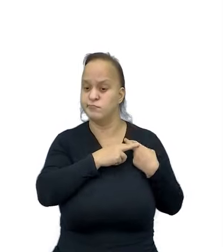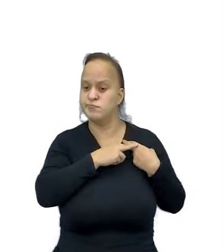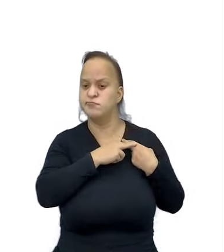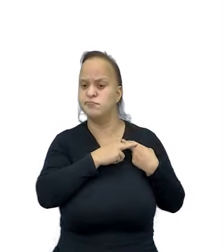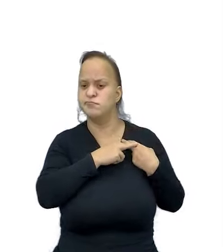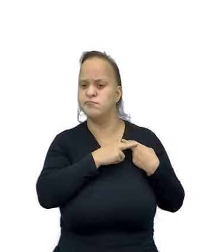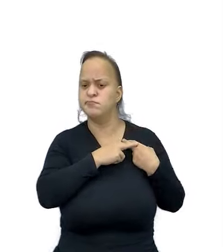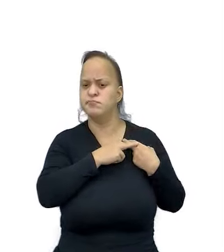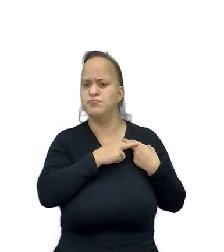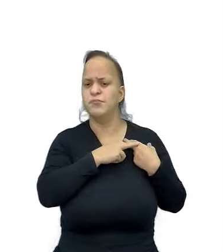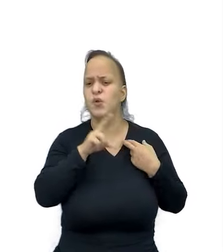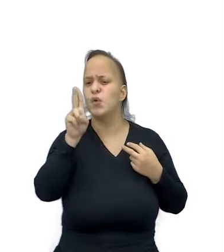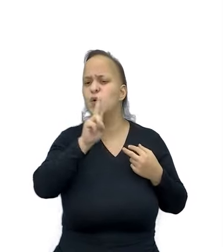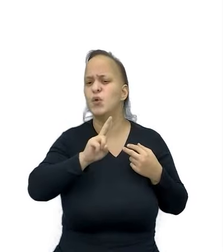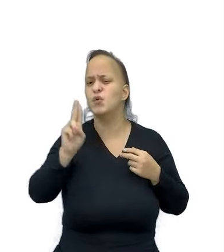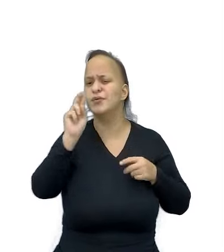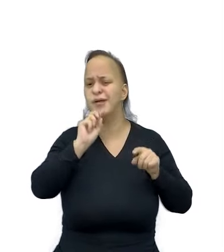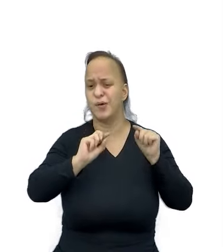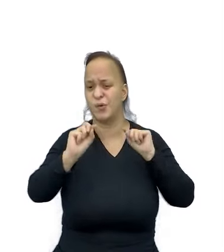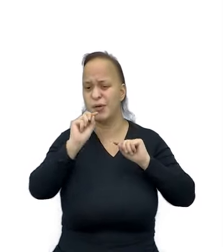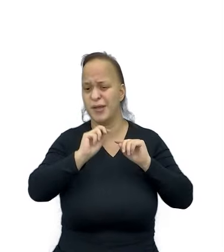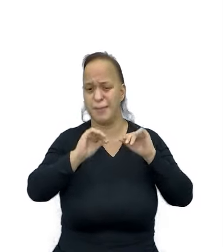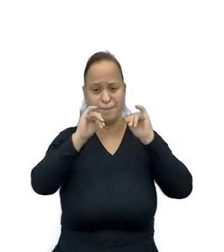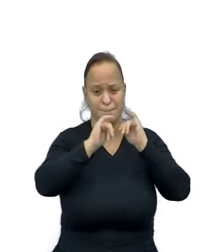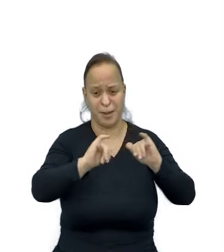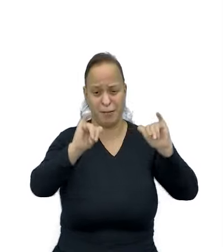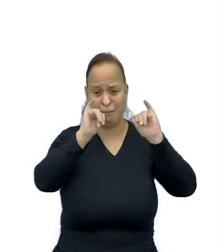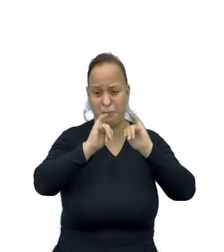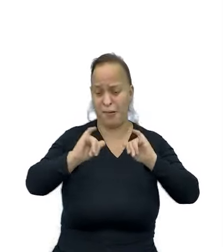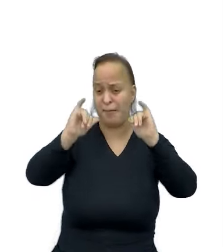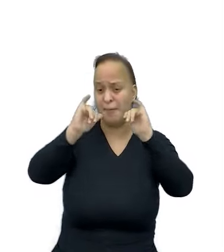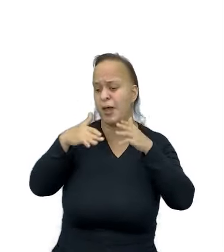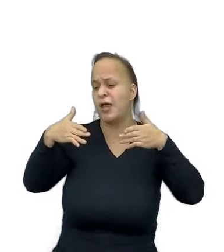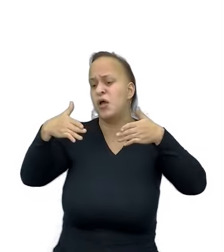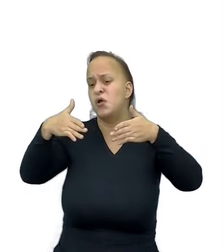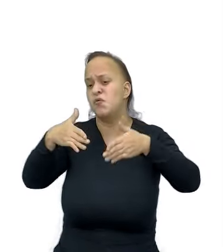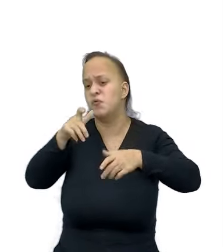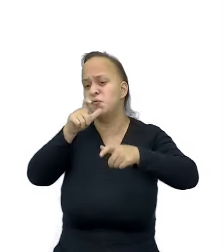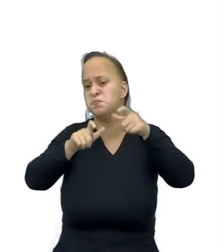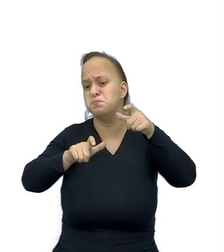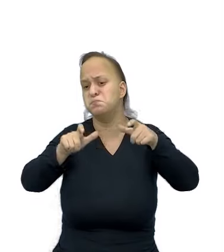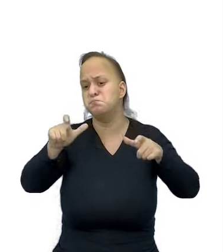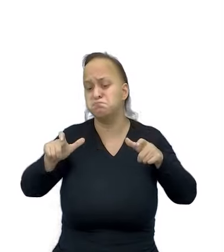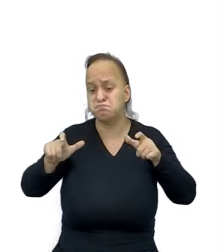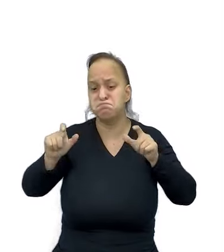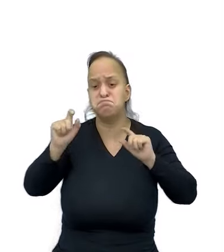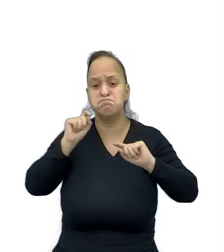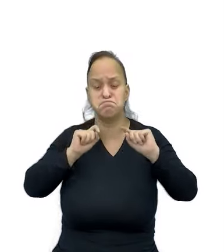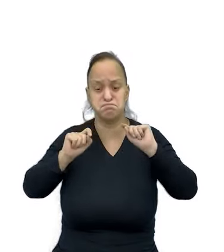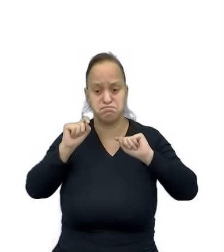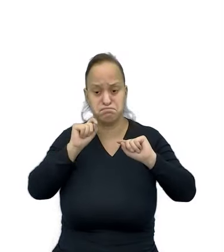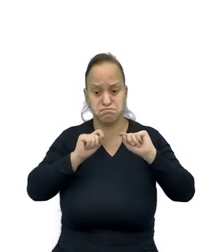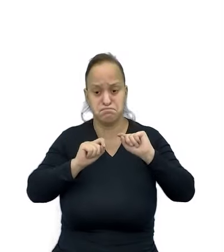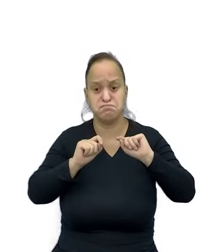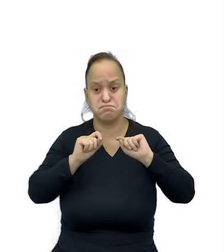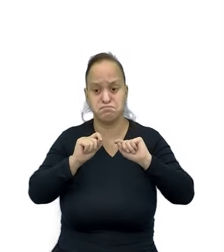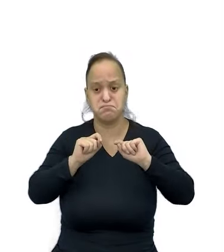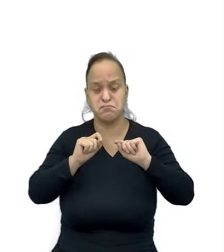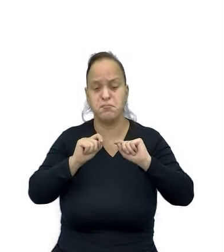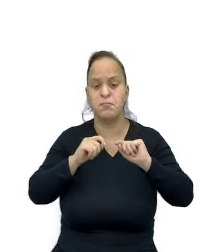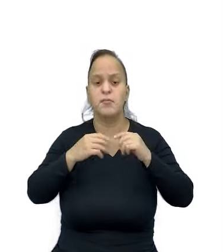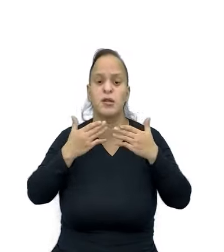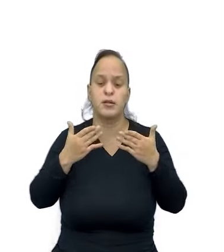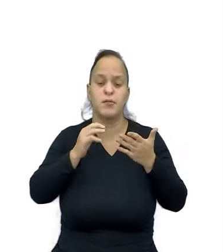é o veículo que ele vai fazer essa publicação, né, para quem que vai ser a realização dessa entrevista. Aqui no